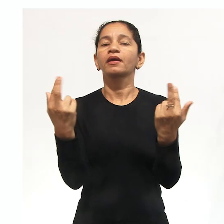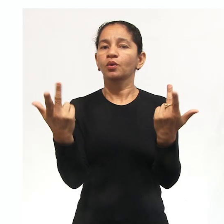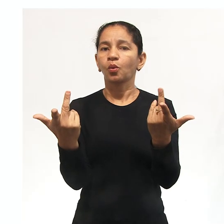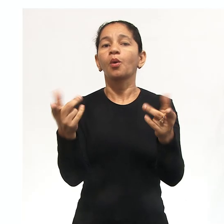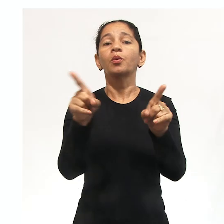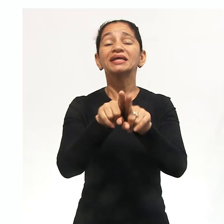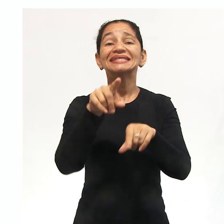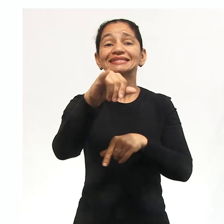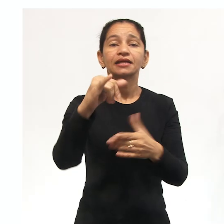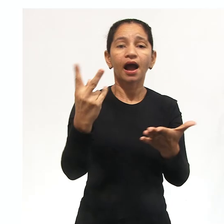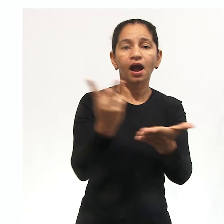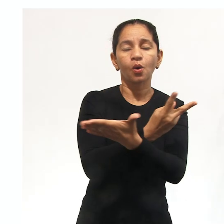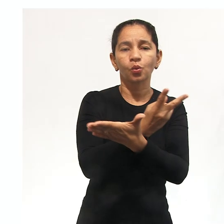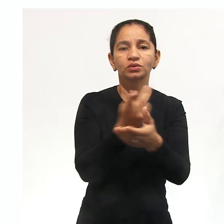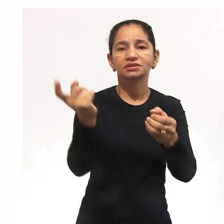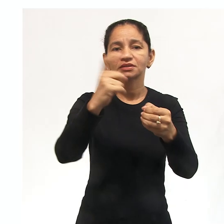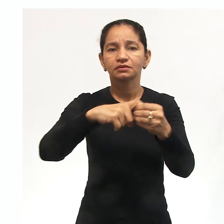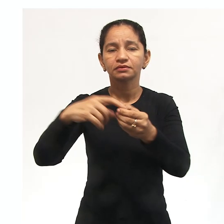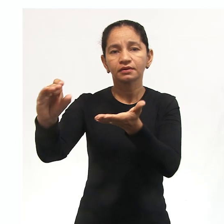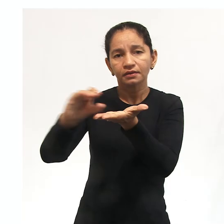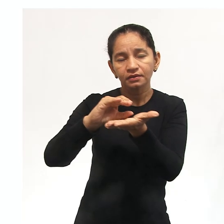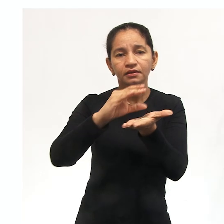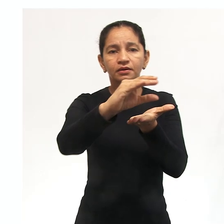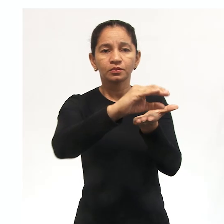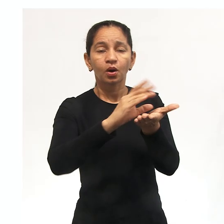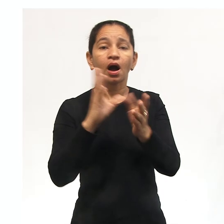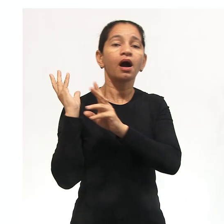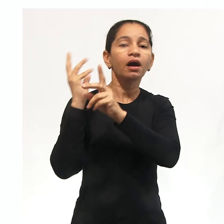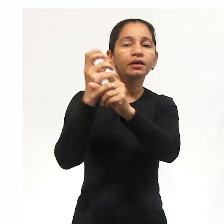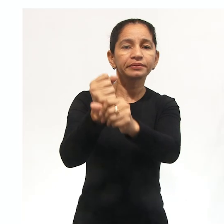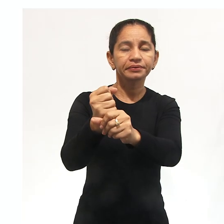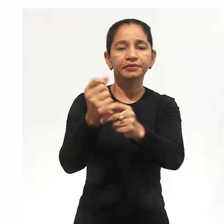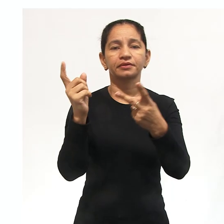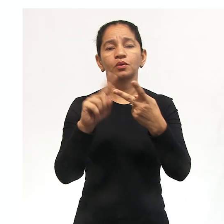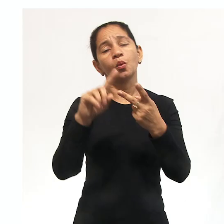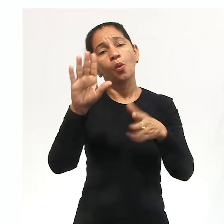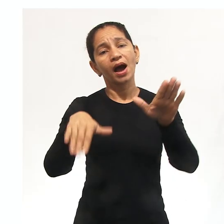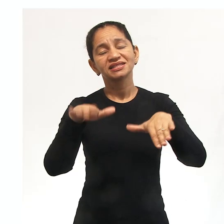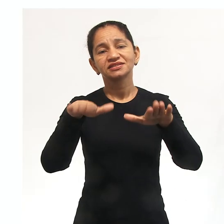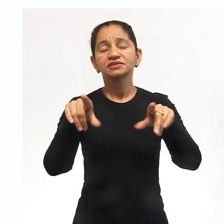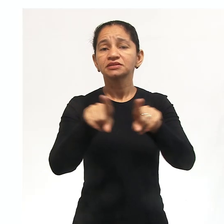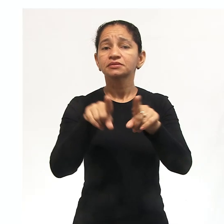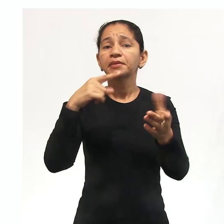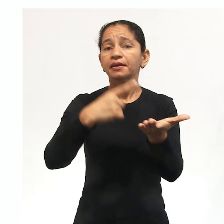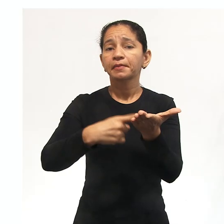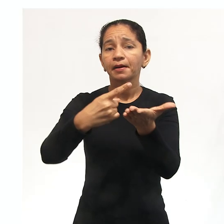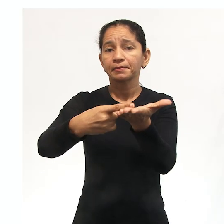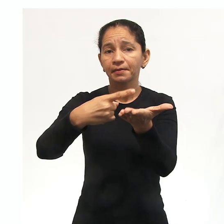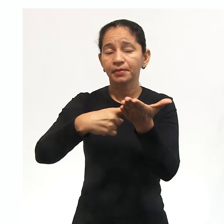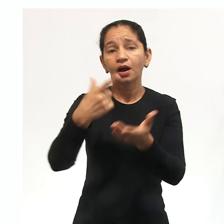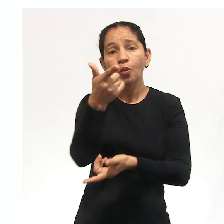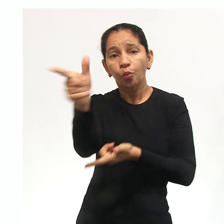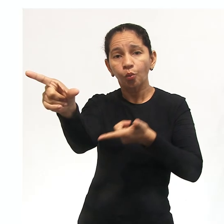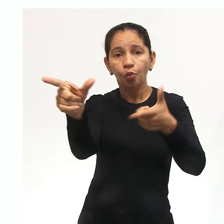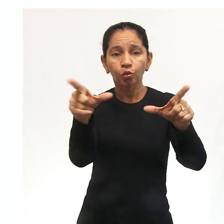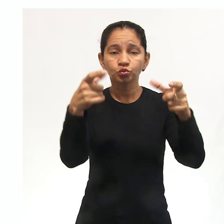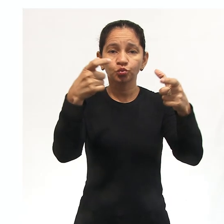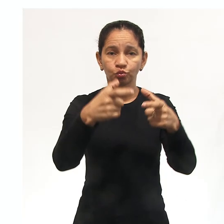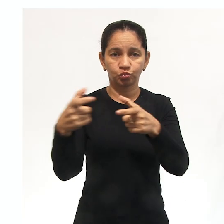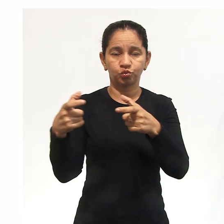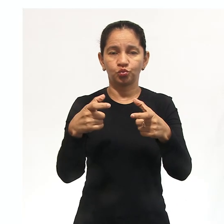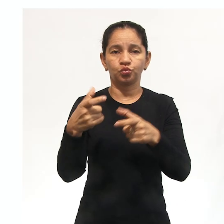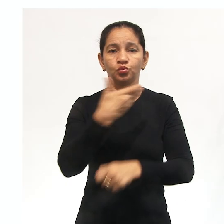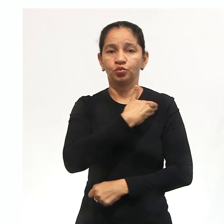pedidos ali de reequilíbrios contratuais, seja ele por revisão, reajuste ou mesmo repactuação, se for o